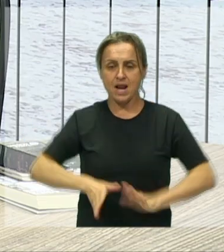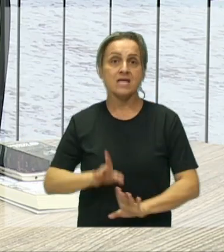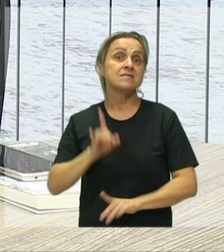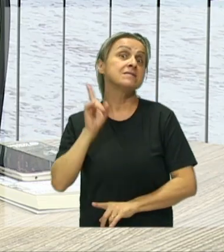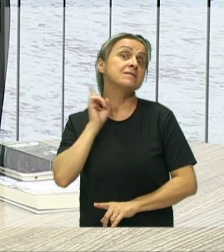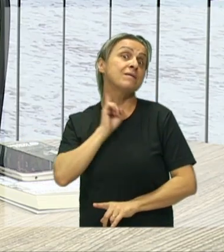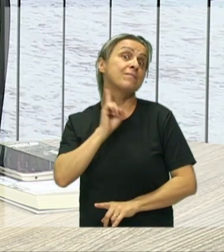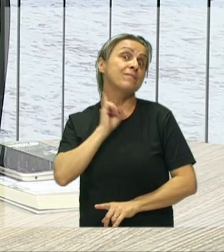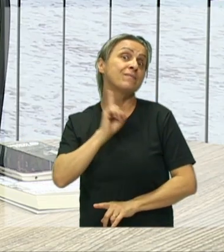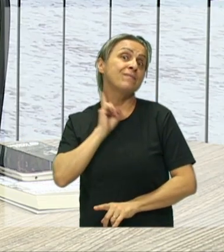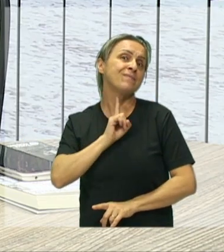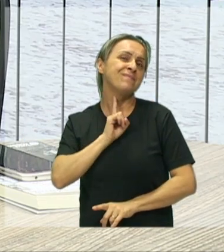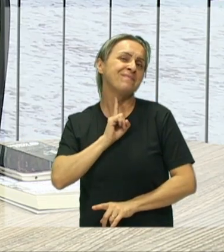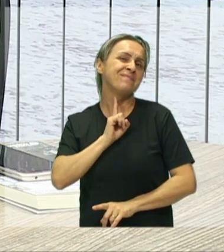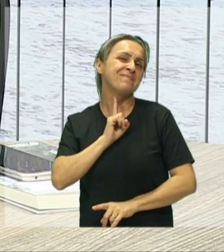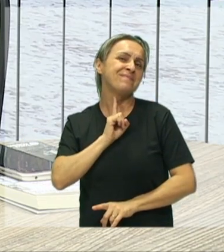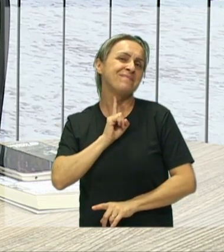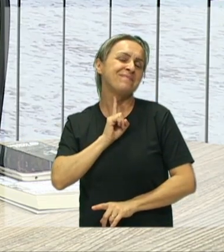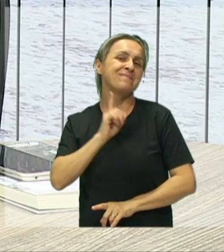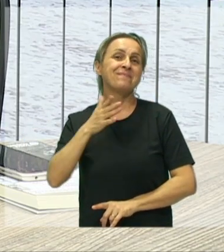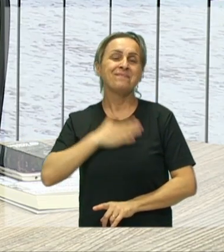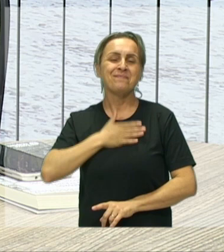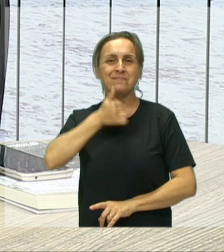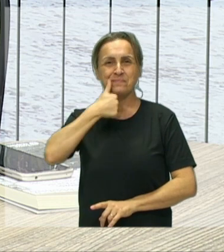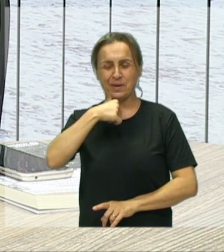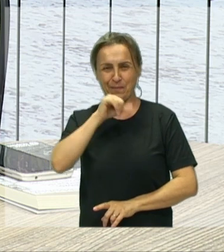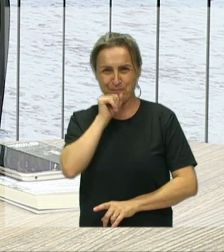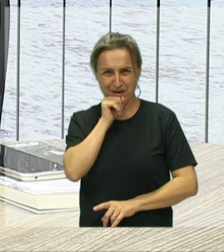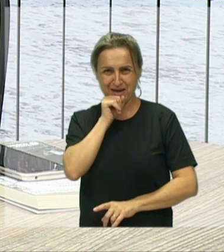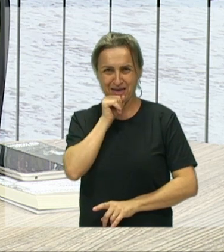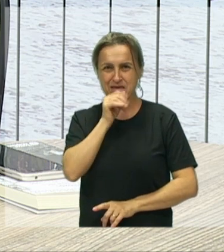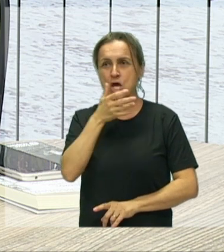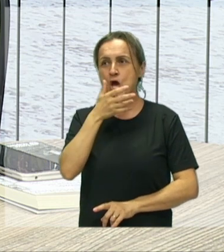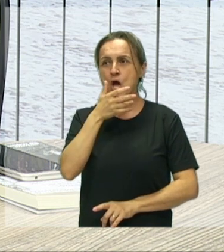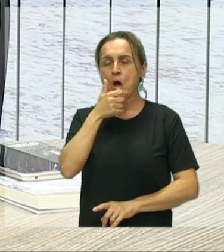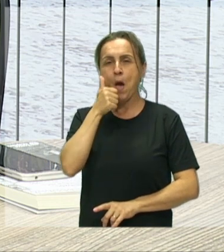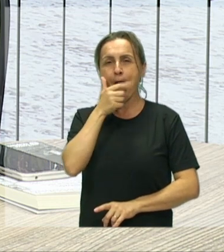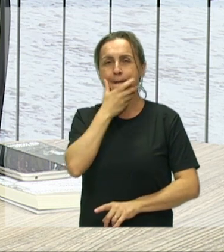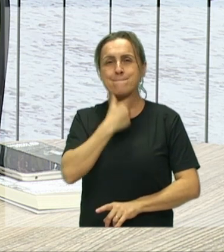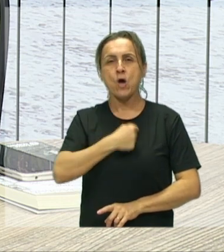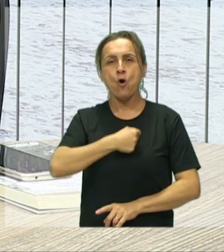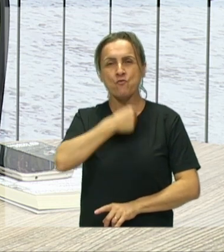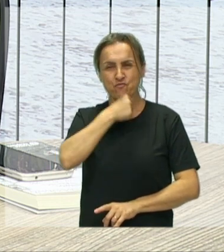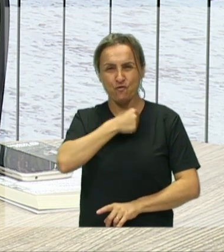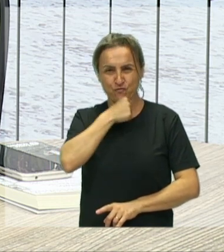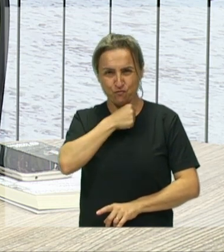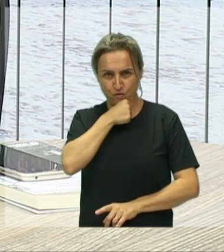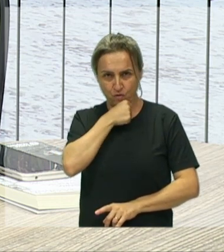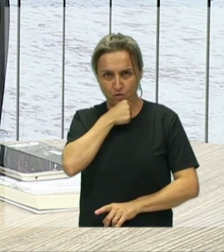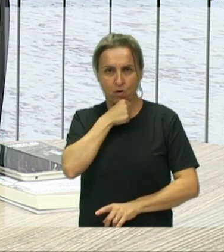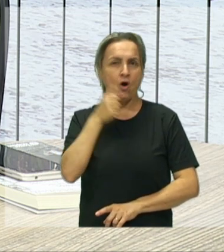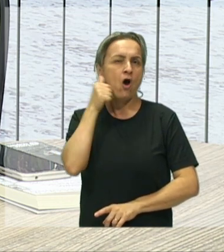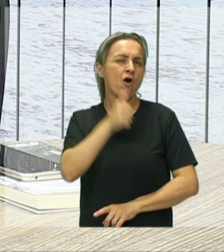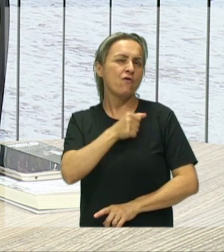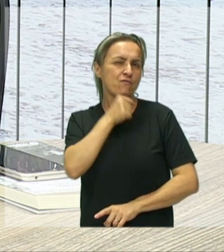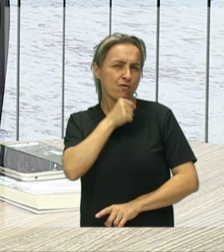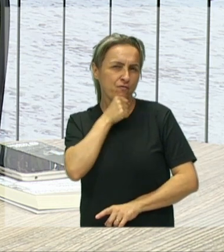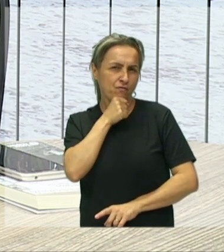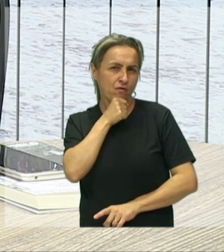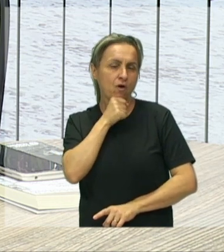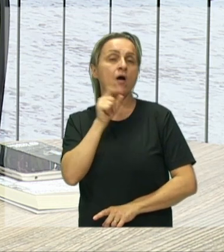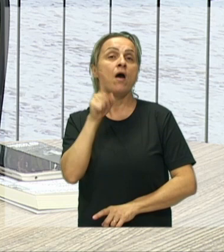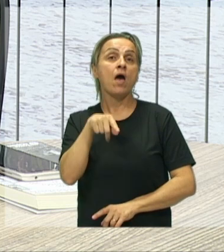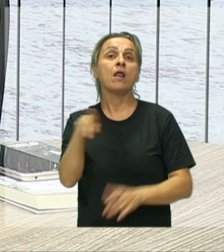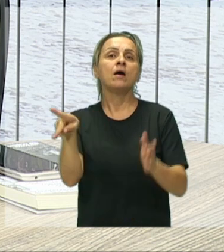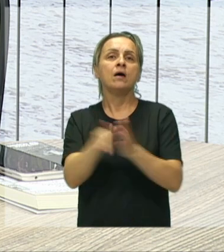disse que o pai dela, que eu não conheci, meu avô eu não conheci, só conhecia a avó, a minha avó era de ascendência